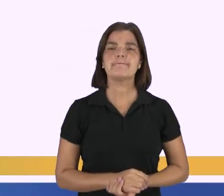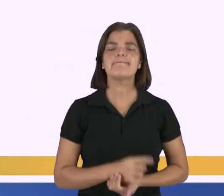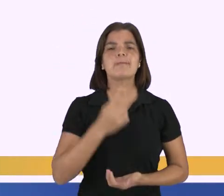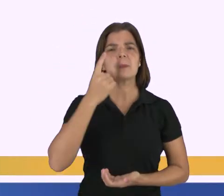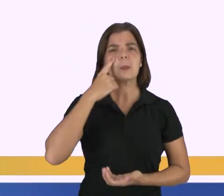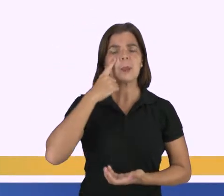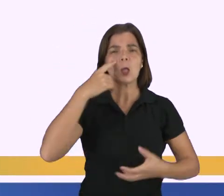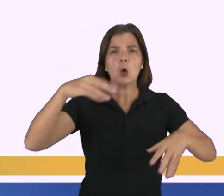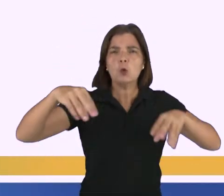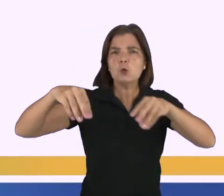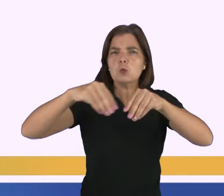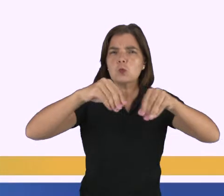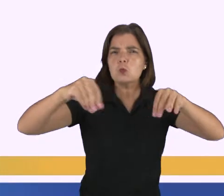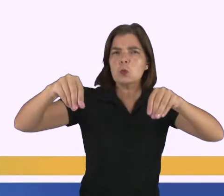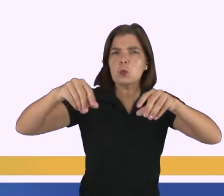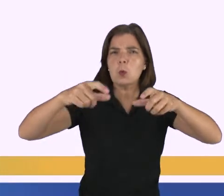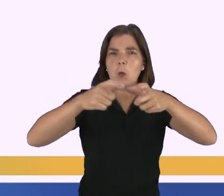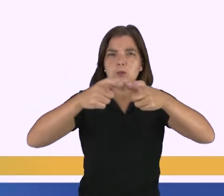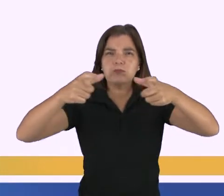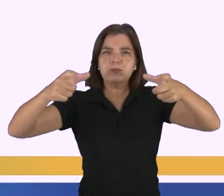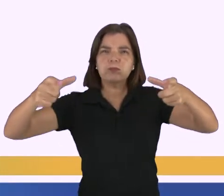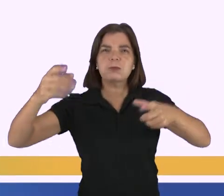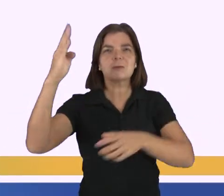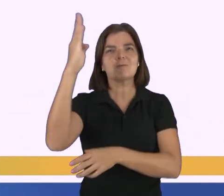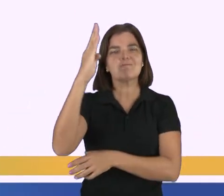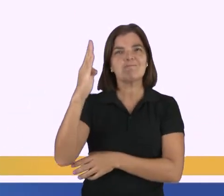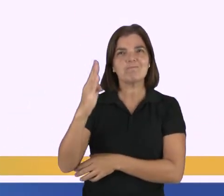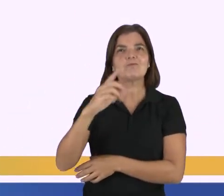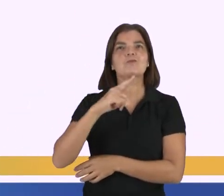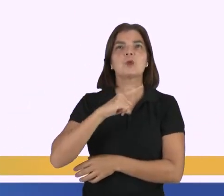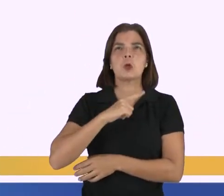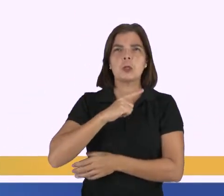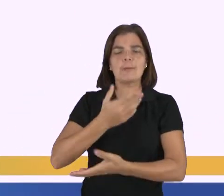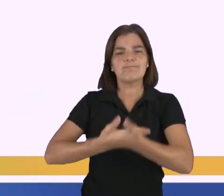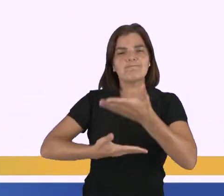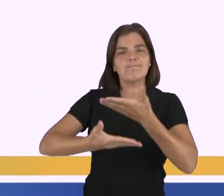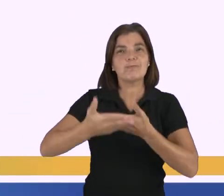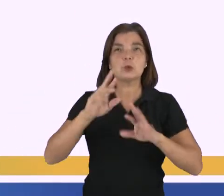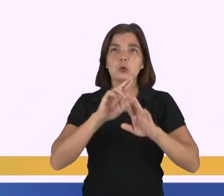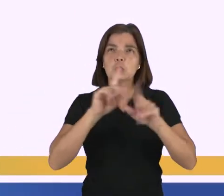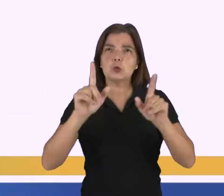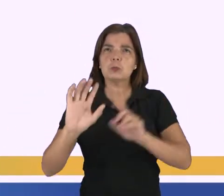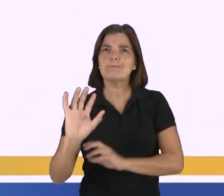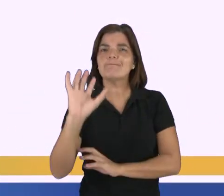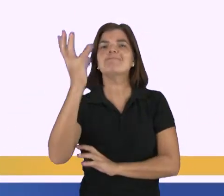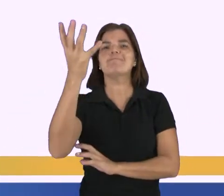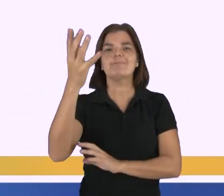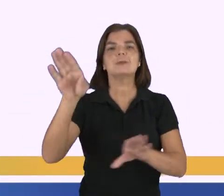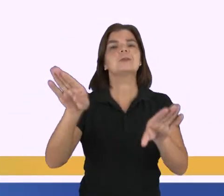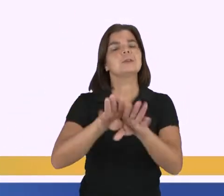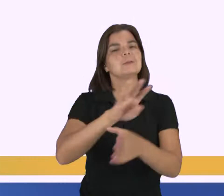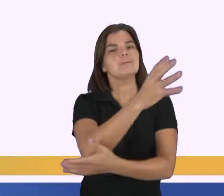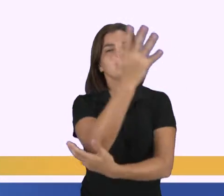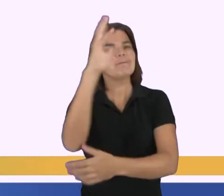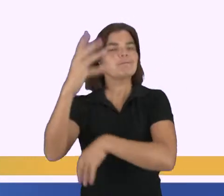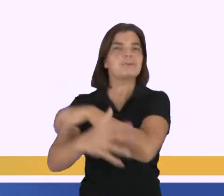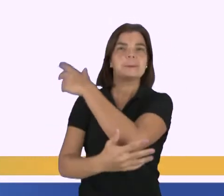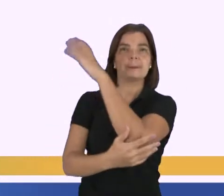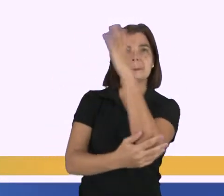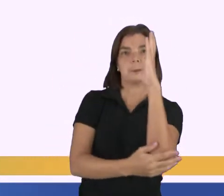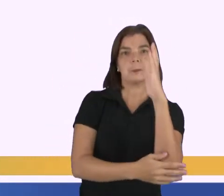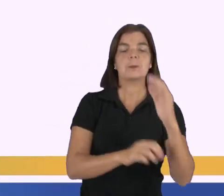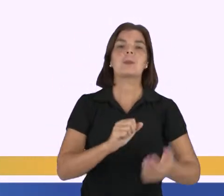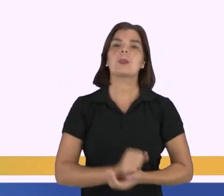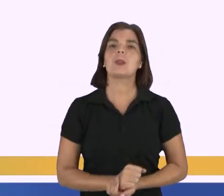A grande extensão do território do Brasil tem relação direta com diferentes tipos de clima e